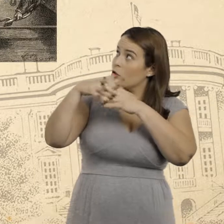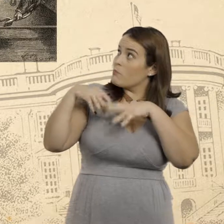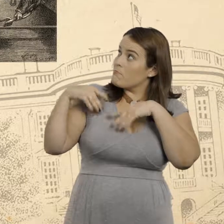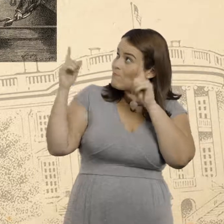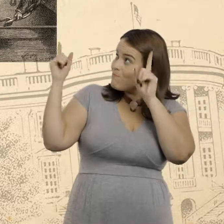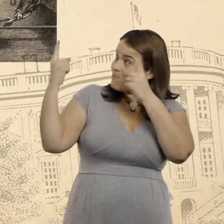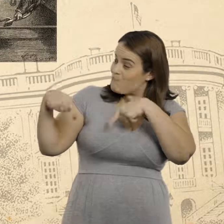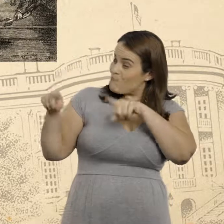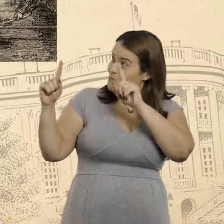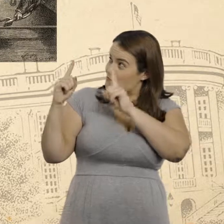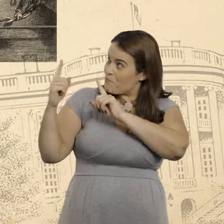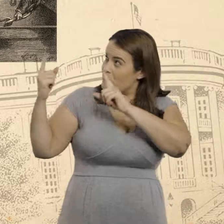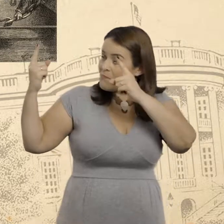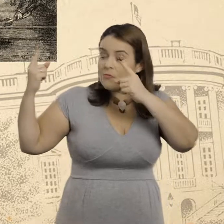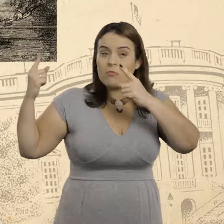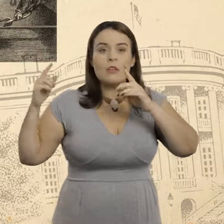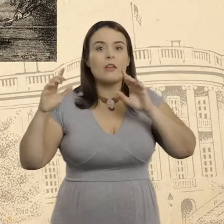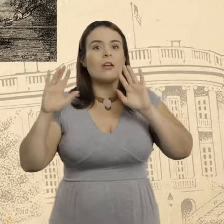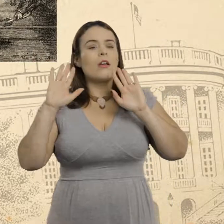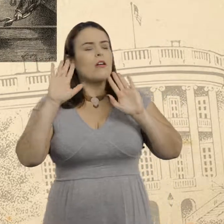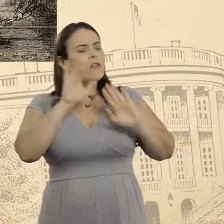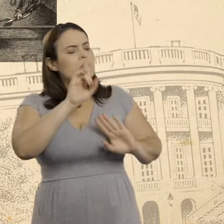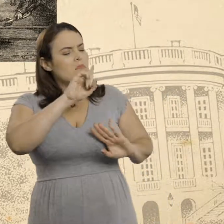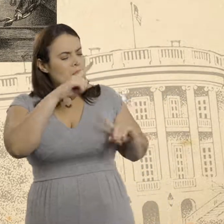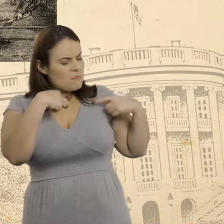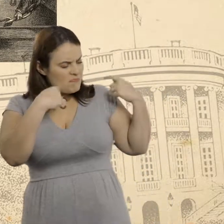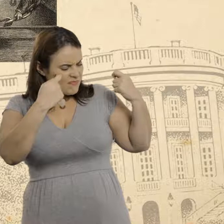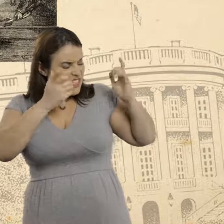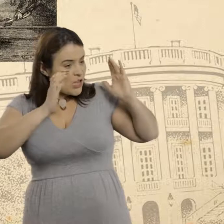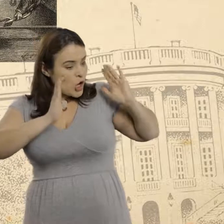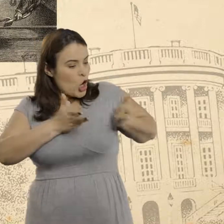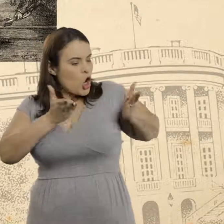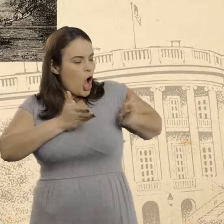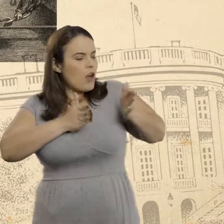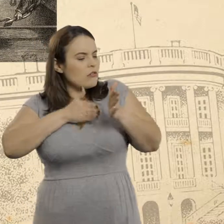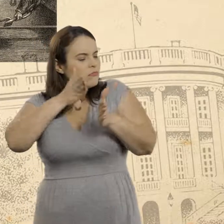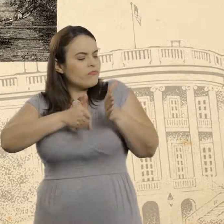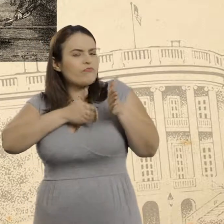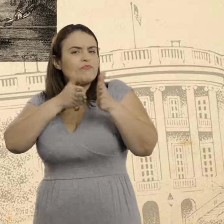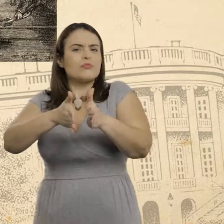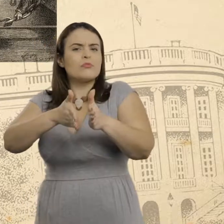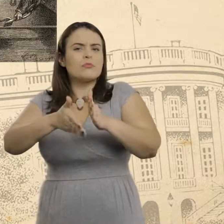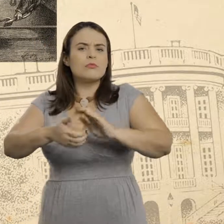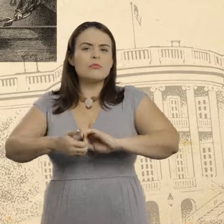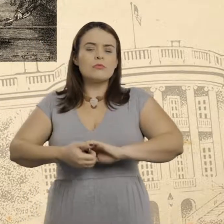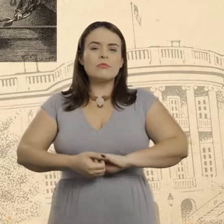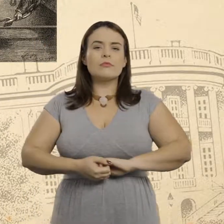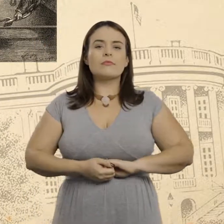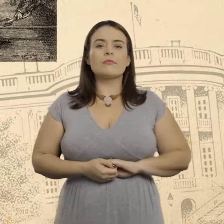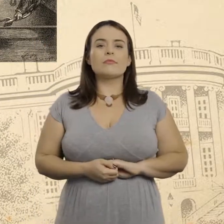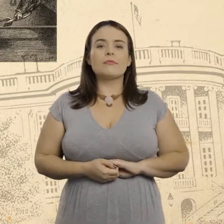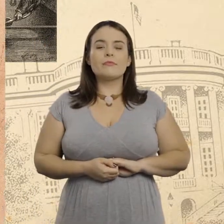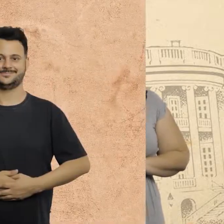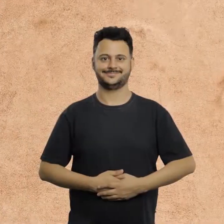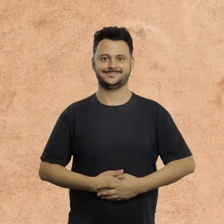Mas o coronel Proctor disse que eles deveriam duelar naquele exato momento, quando o trem parasse na estação.